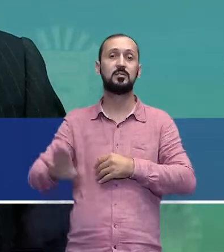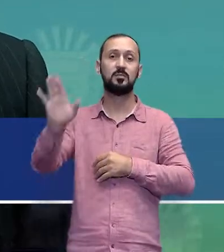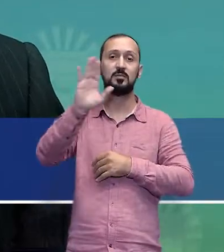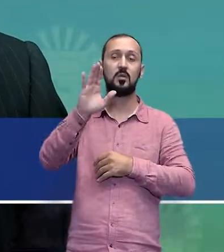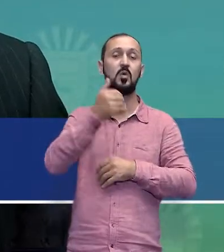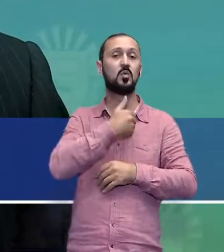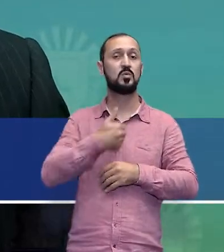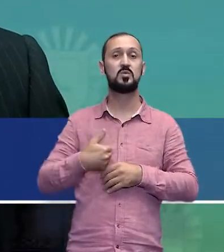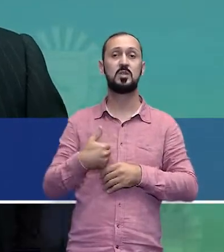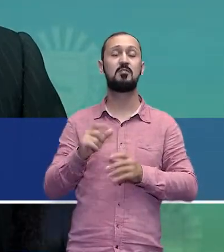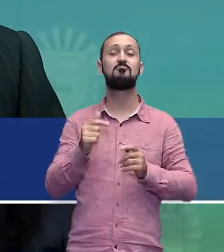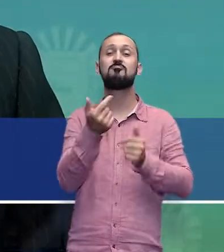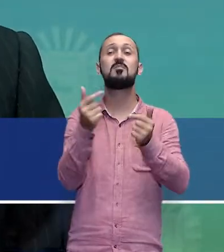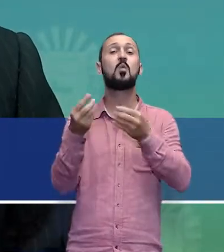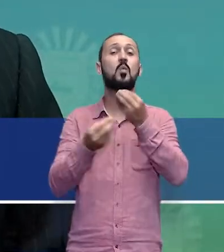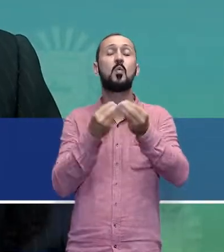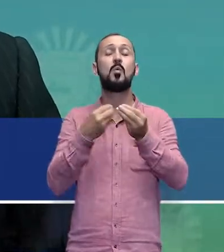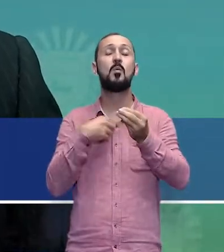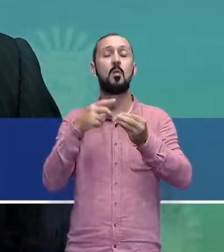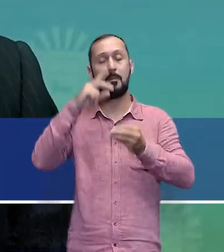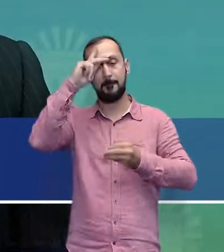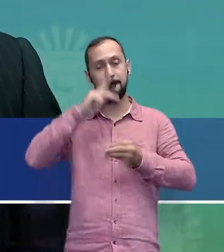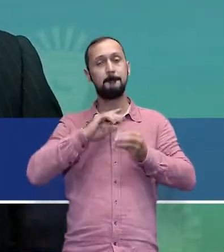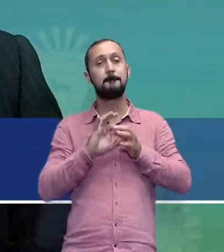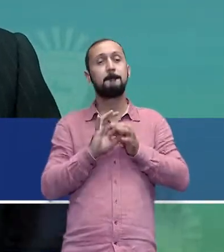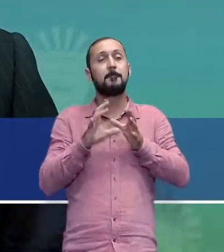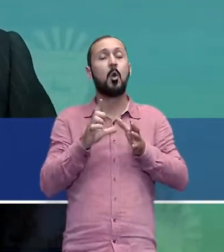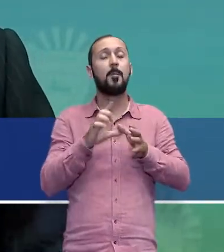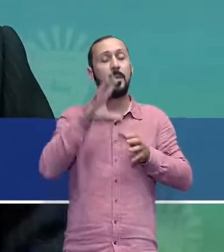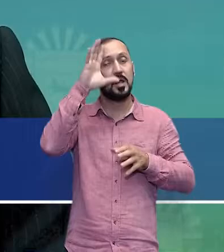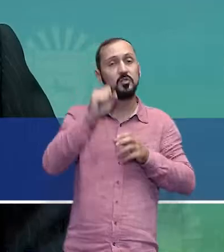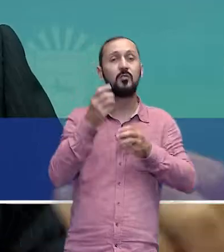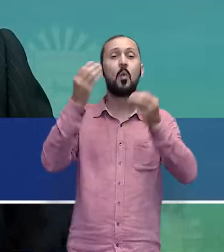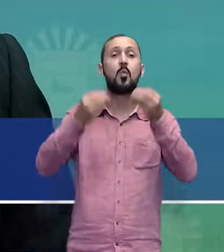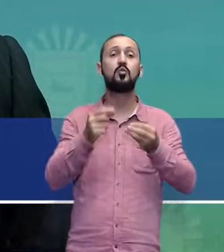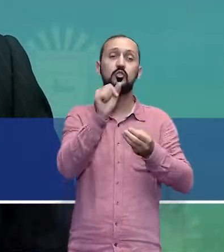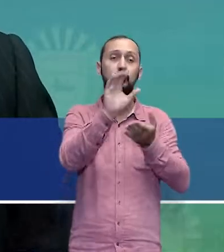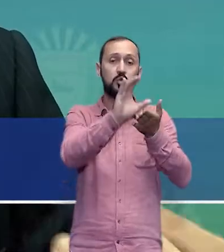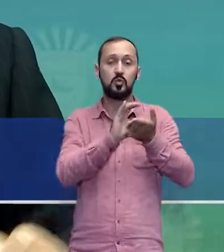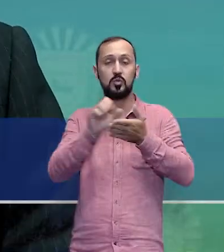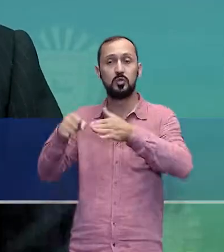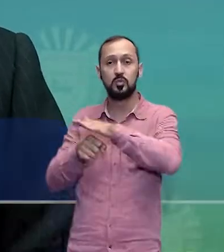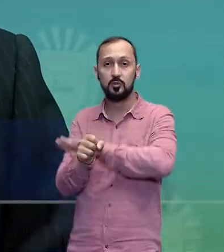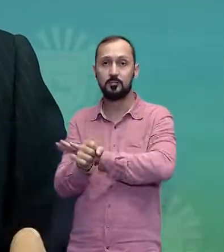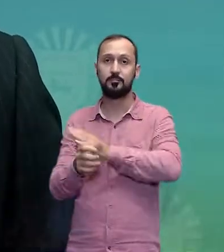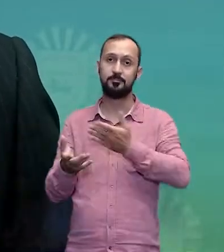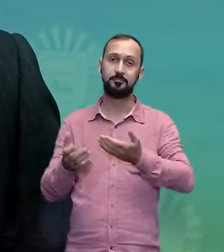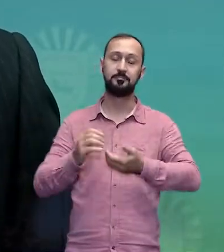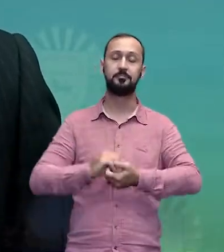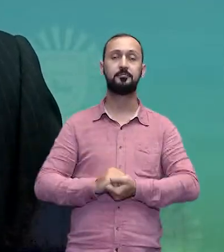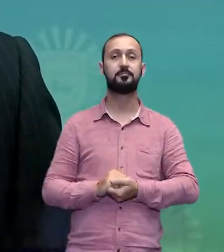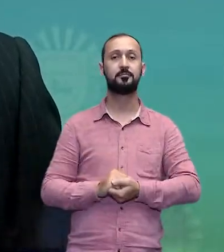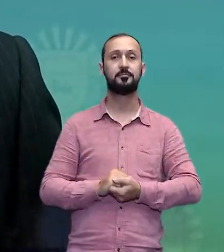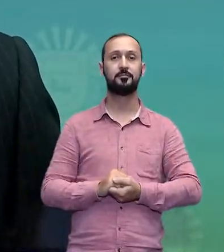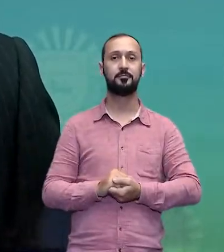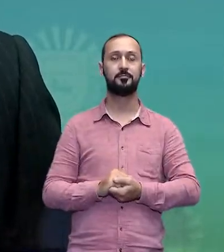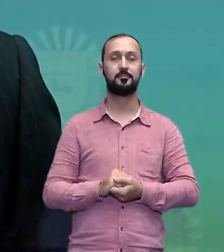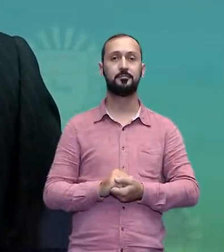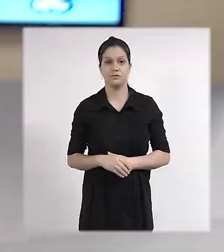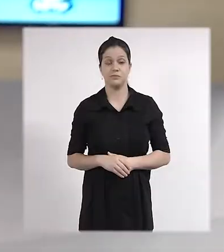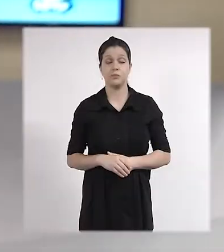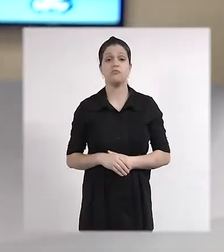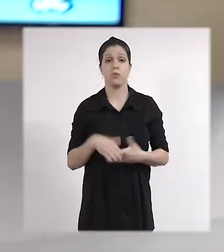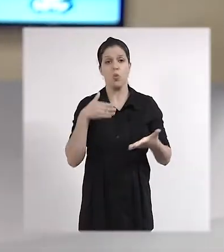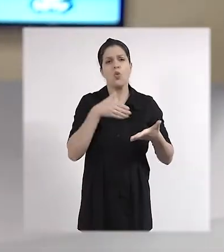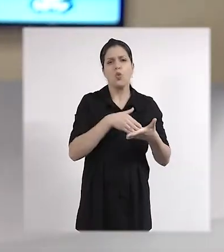de âmbito nacional. E aí os estados perderiam a autonomia para aplicar esse dinheiro nas entidades sem fins